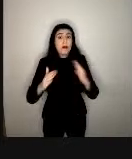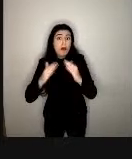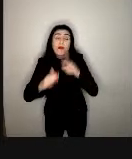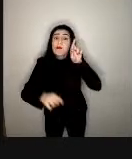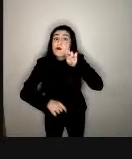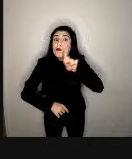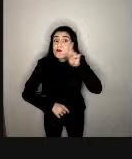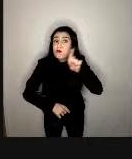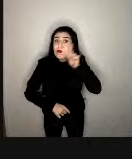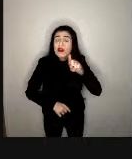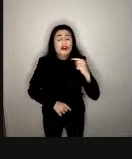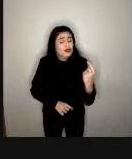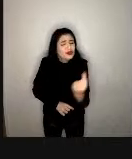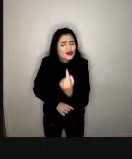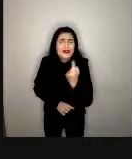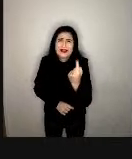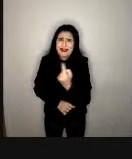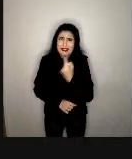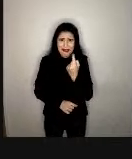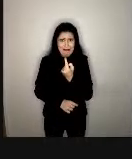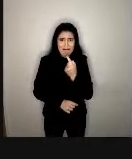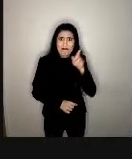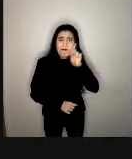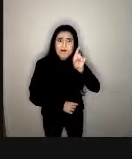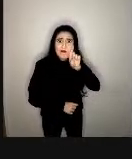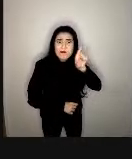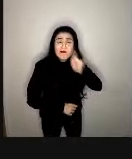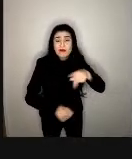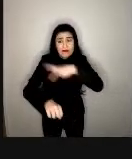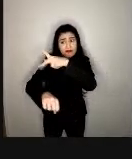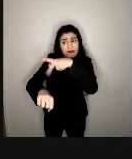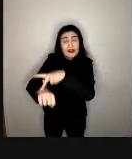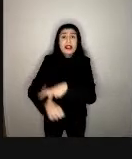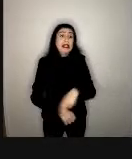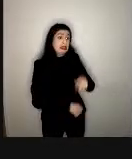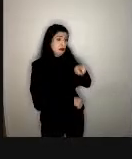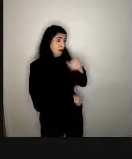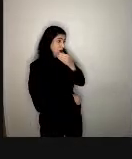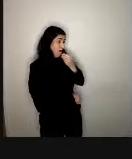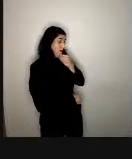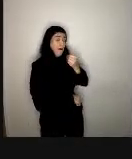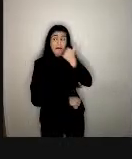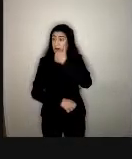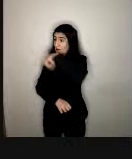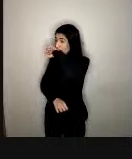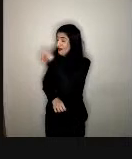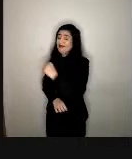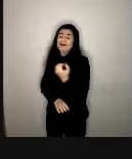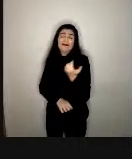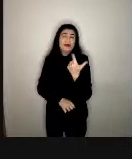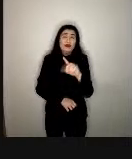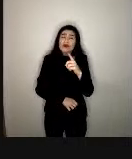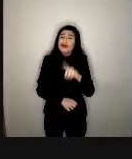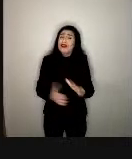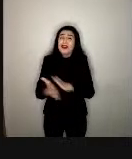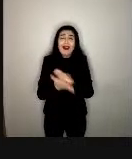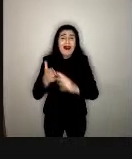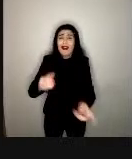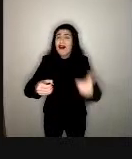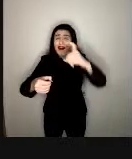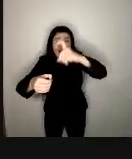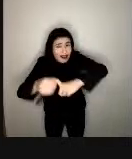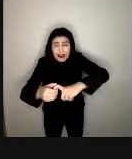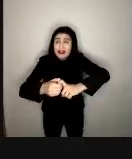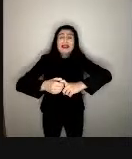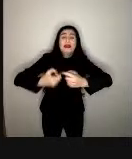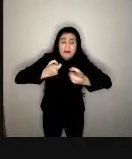se virou sozinha por lá, porque tanto o meu irmão como a minha mãe não tinham plano de saúde, a gente tinha que correr com eles para